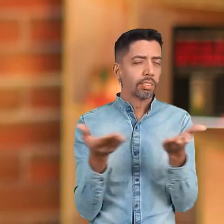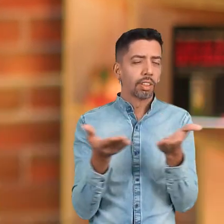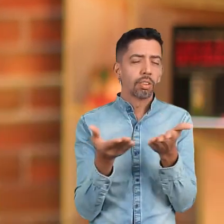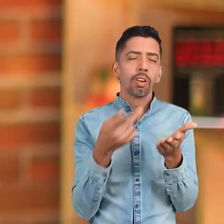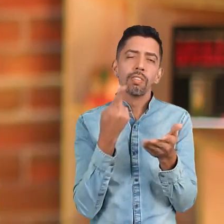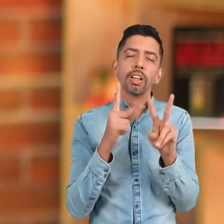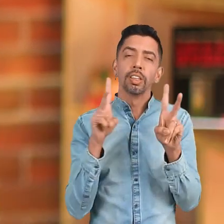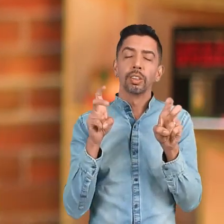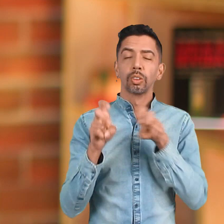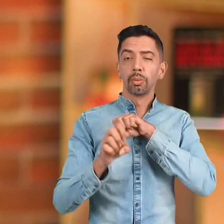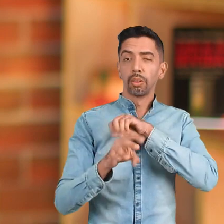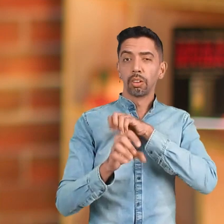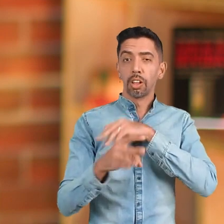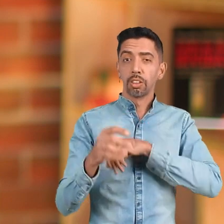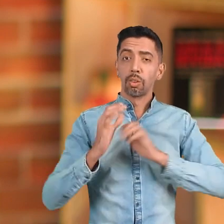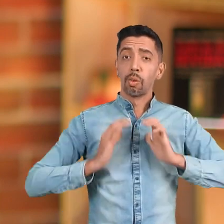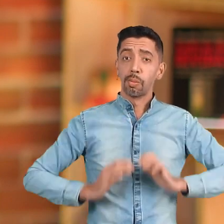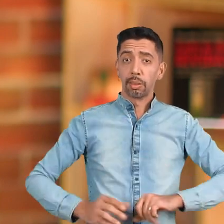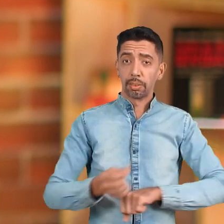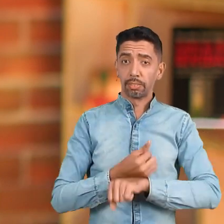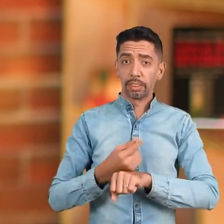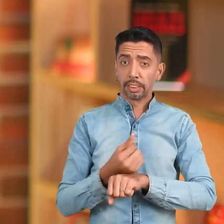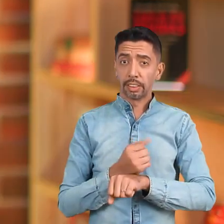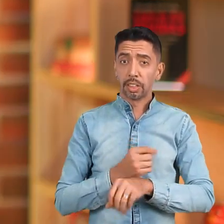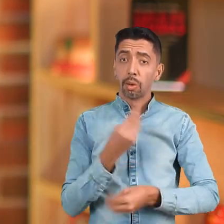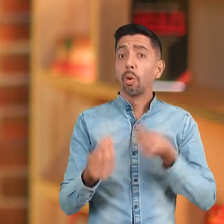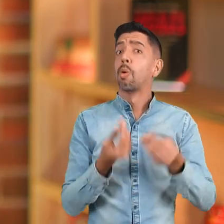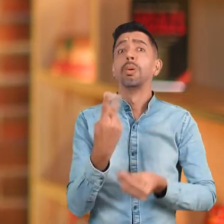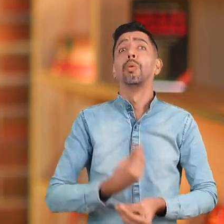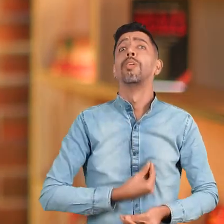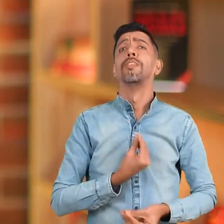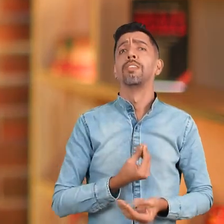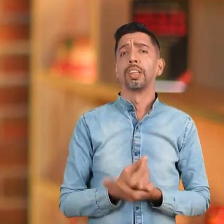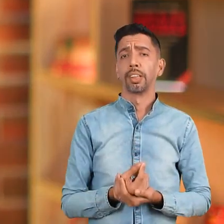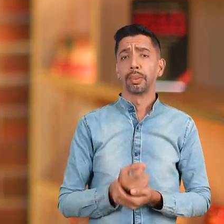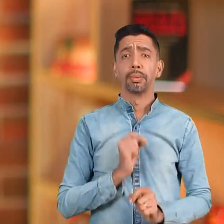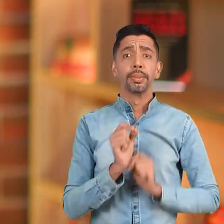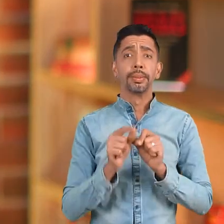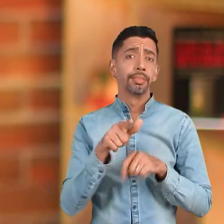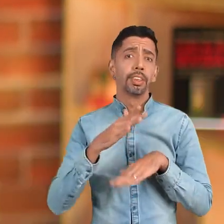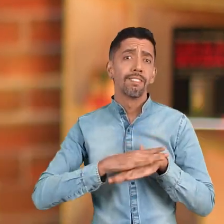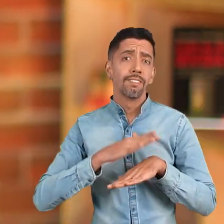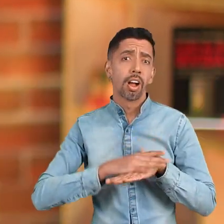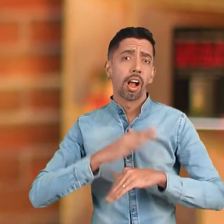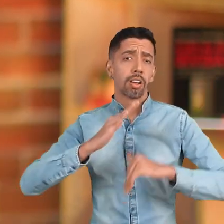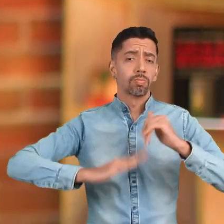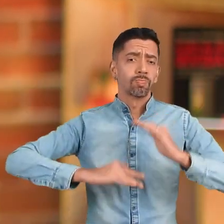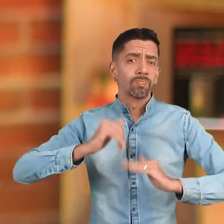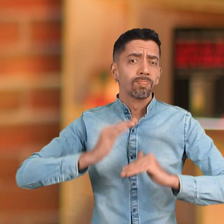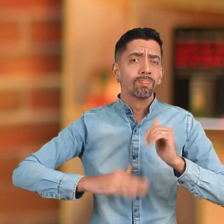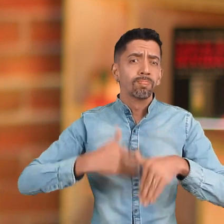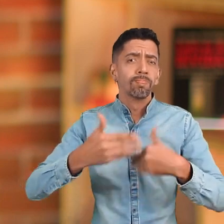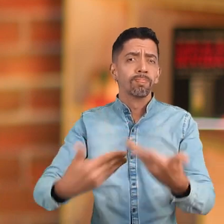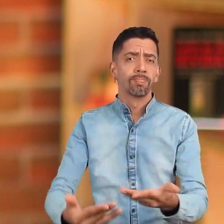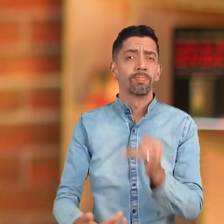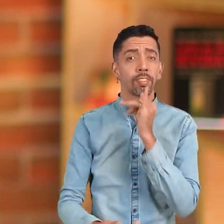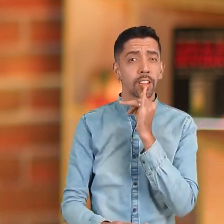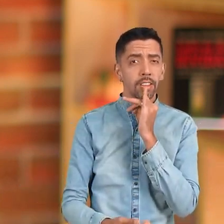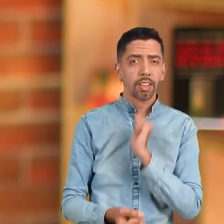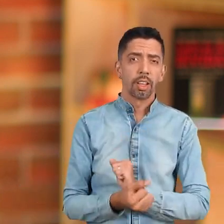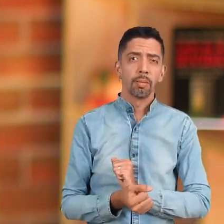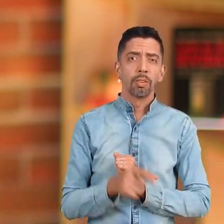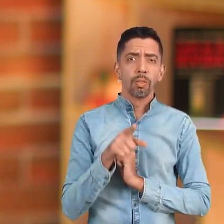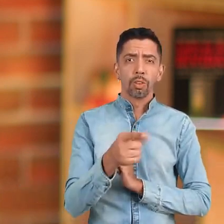financeiro as suas verdades financeiras, as suas práticas financeiras. Por que eu não consigo